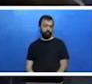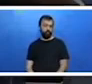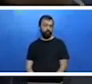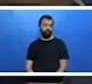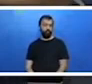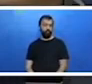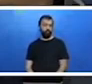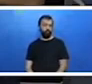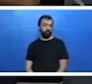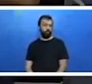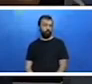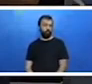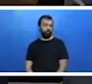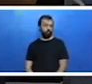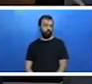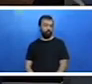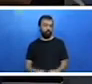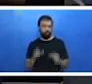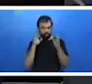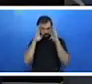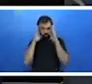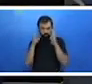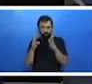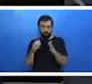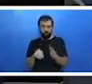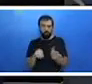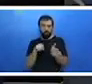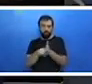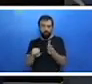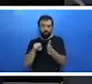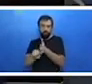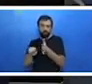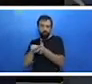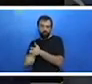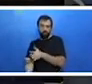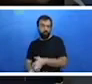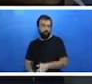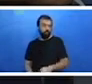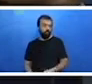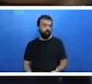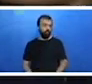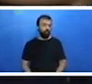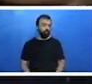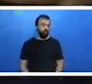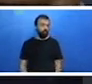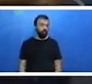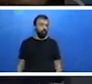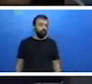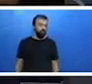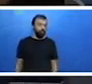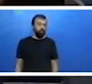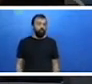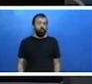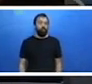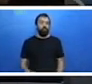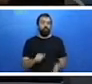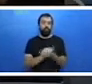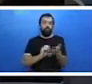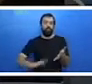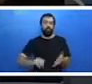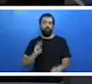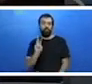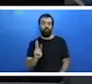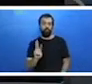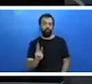agora vocês terminam. Prestem atenção às perguntas, o que está perguntando, certo? A letra 3, o número